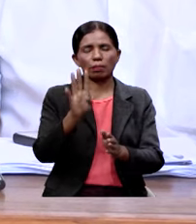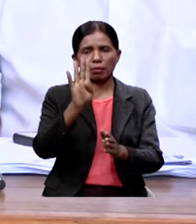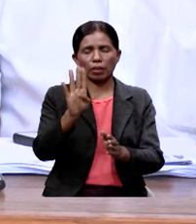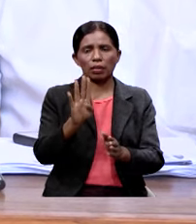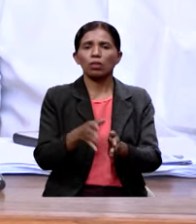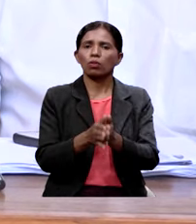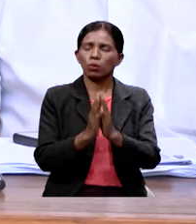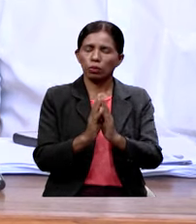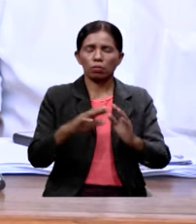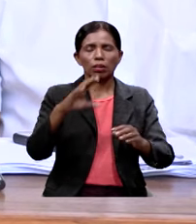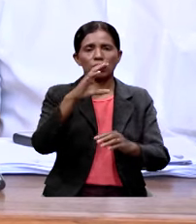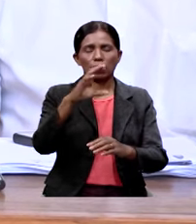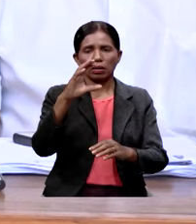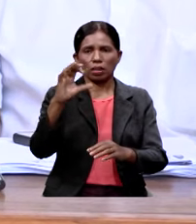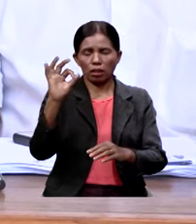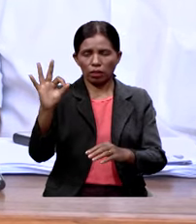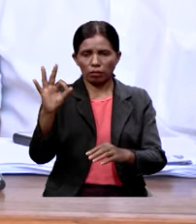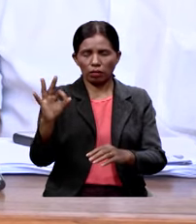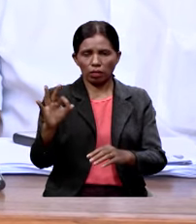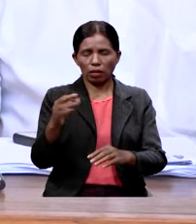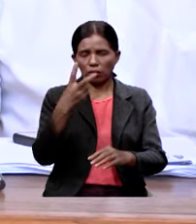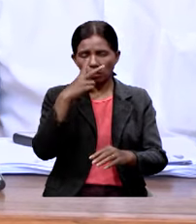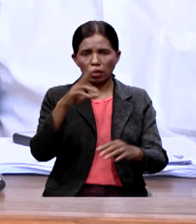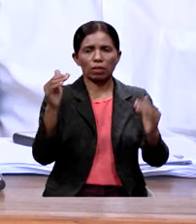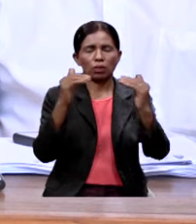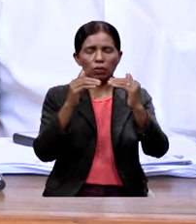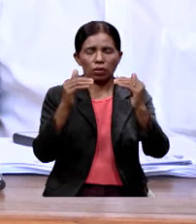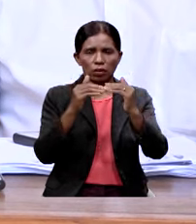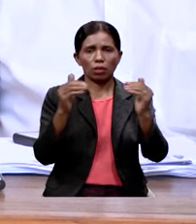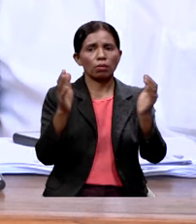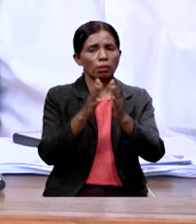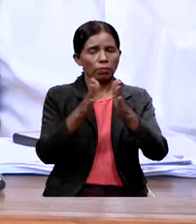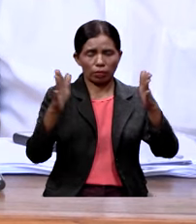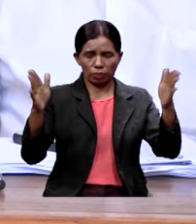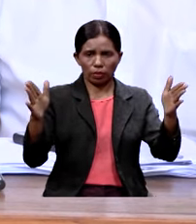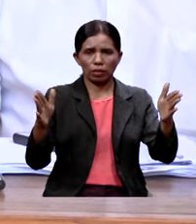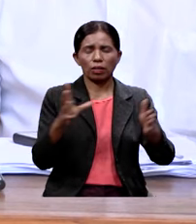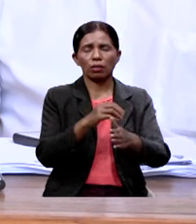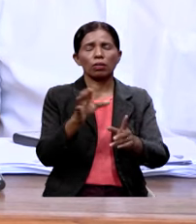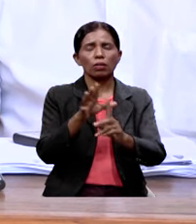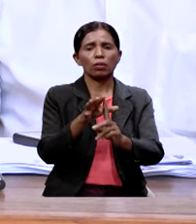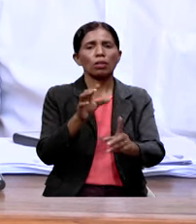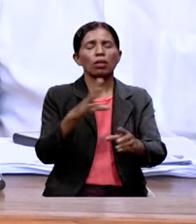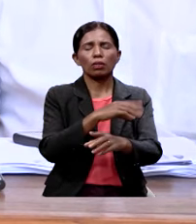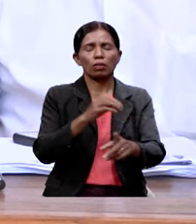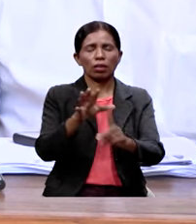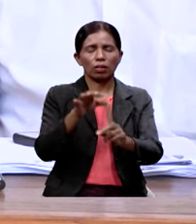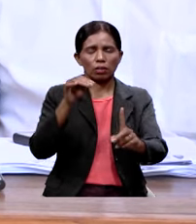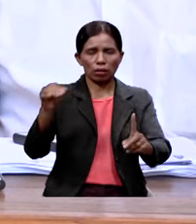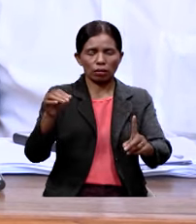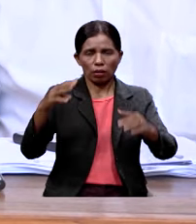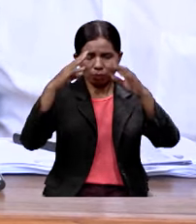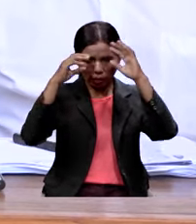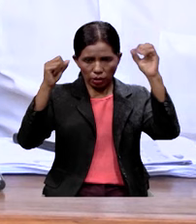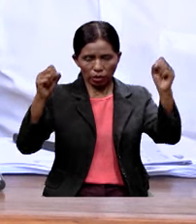Exige ba comitê central da Fretilin, a tu convoca congresso extraordinário no eleição direta ba presidente no